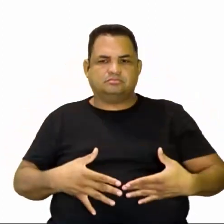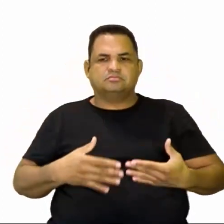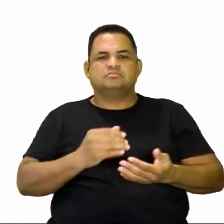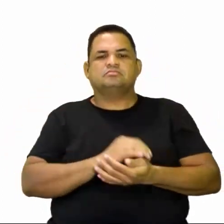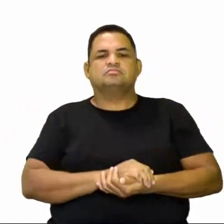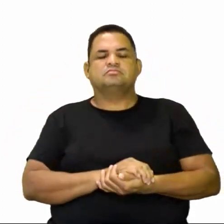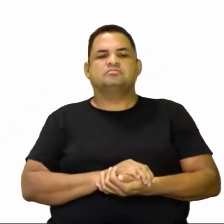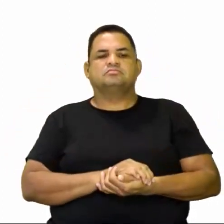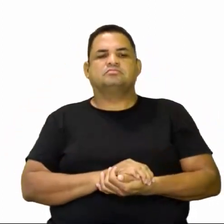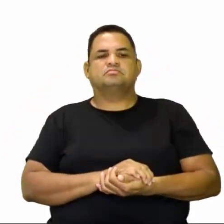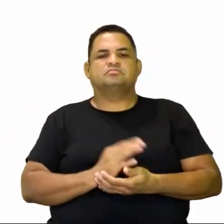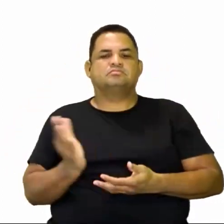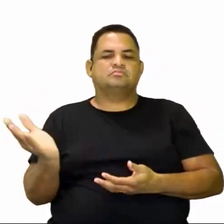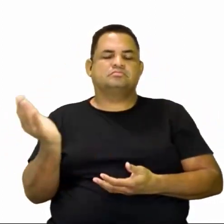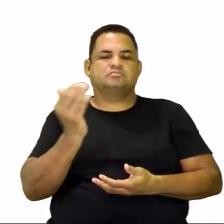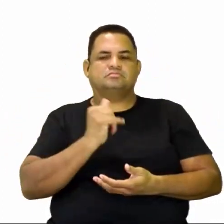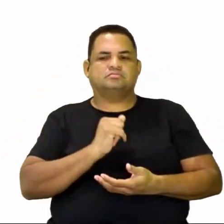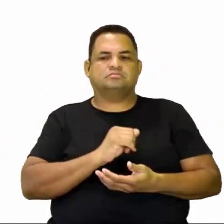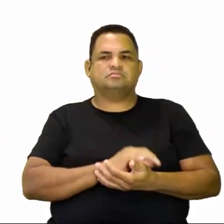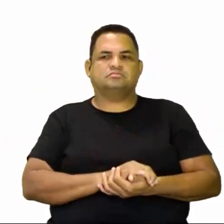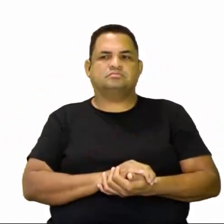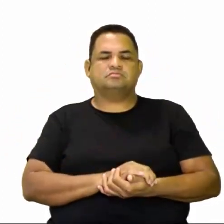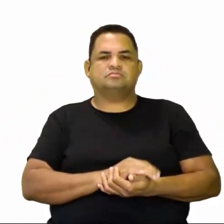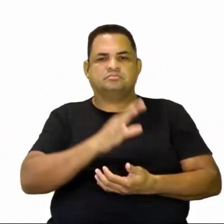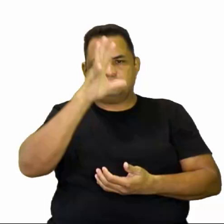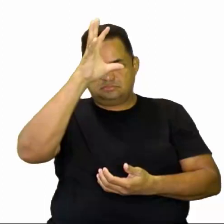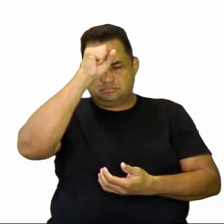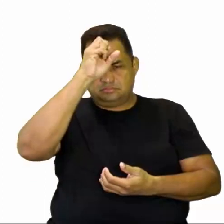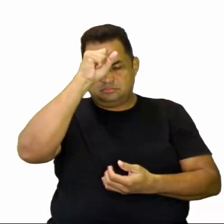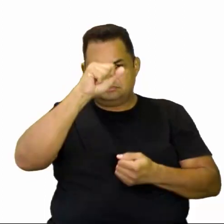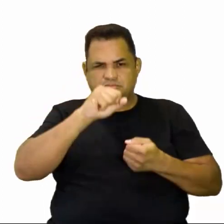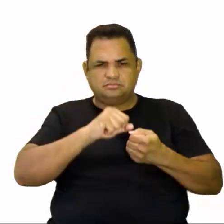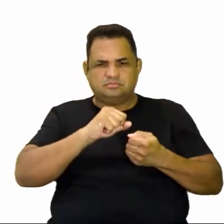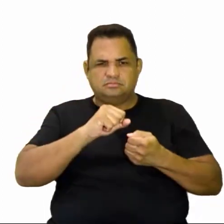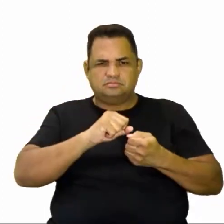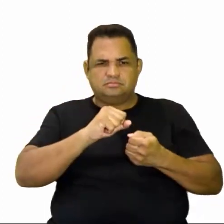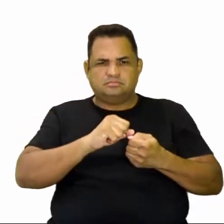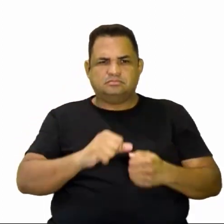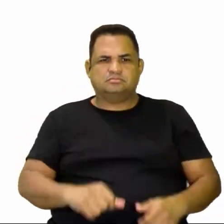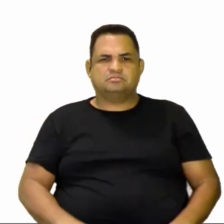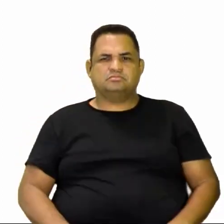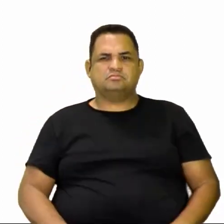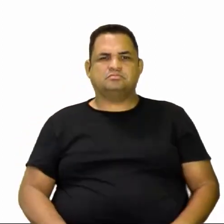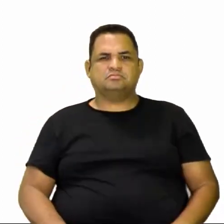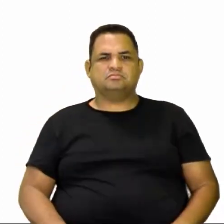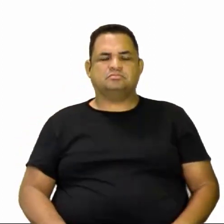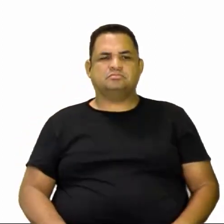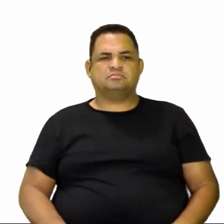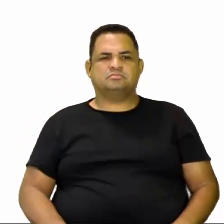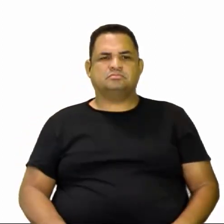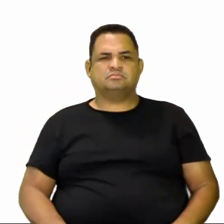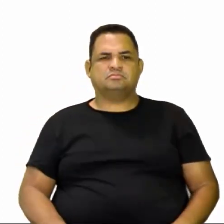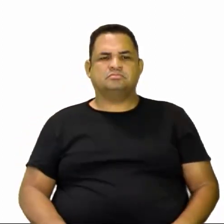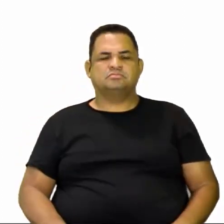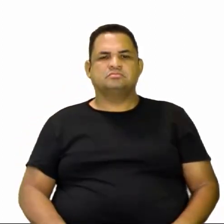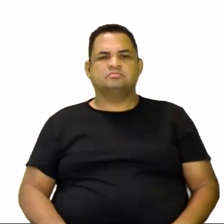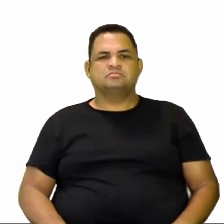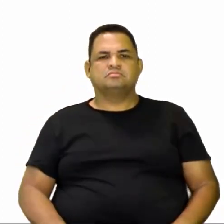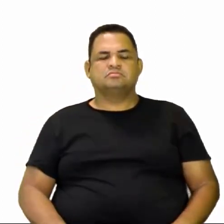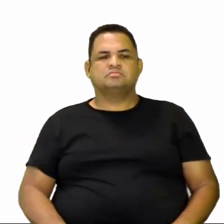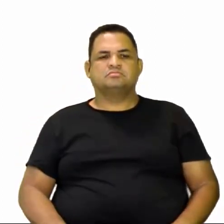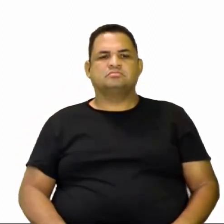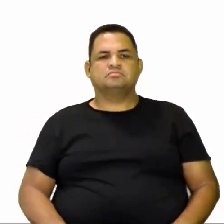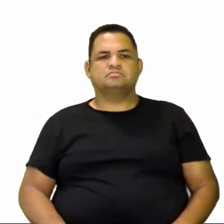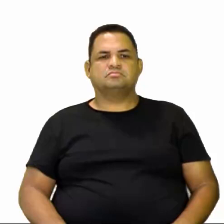vocês, vamos agora para um aprender fazendo. E nesse aprender fazendo diz o